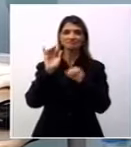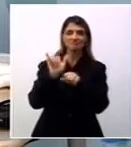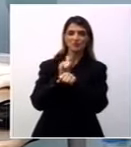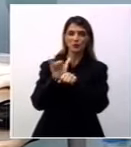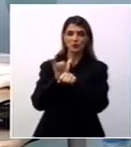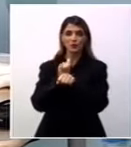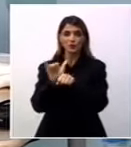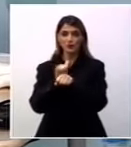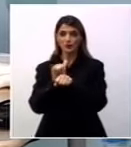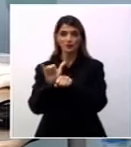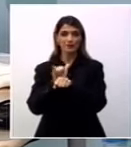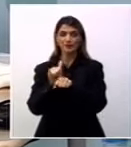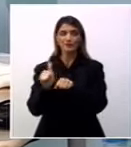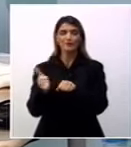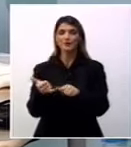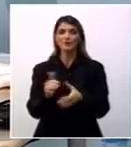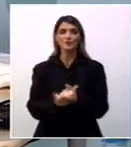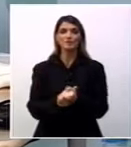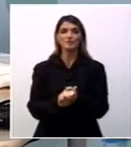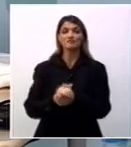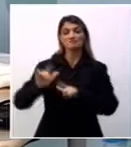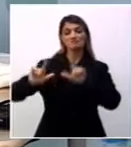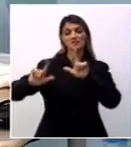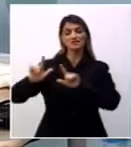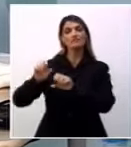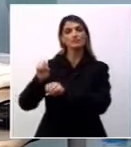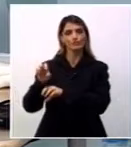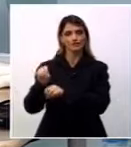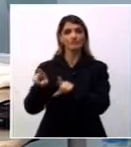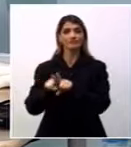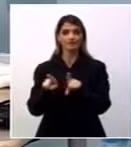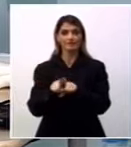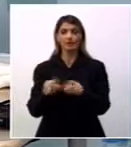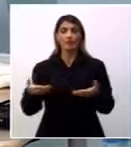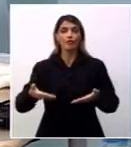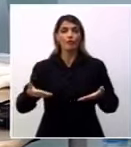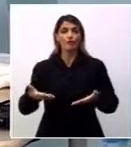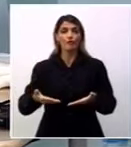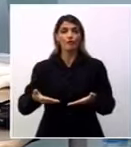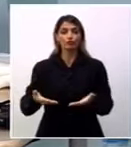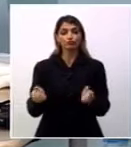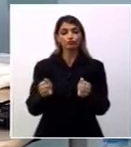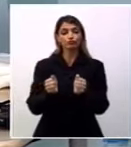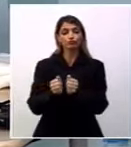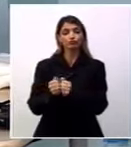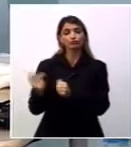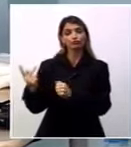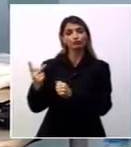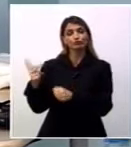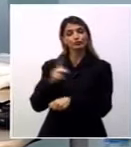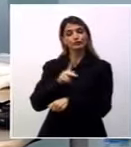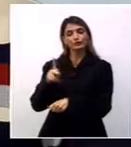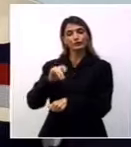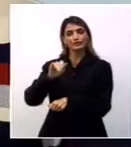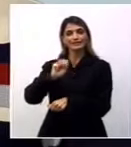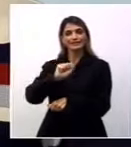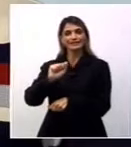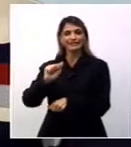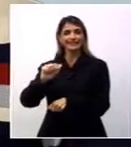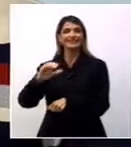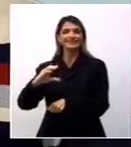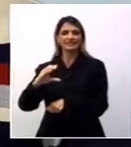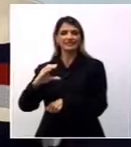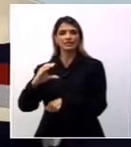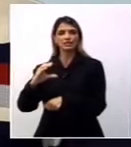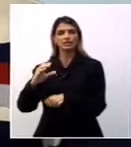YouTube, ou pela TV Educação. Hoje estarei aqui juntamente com o professor Isaac Clemente para trazer para vocês